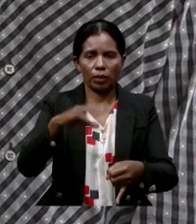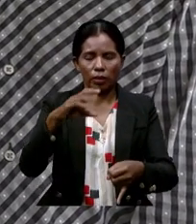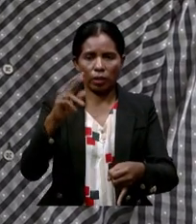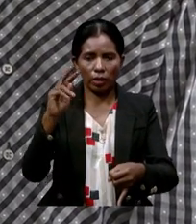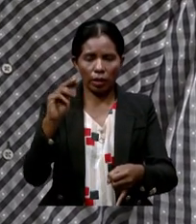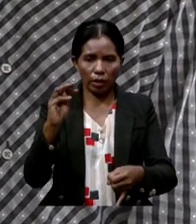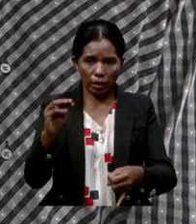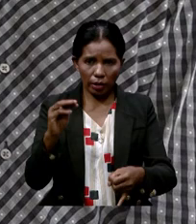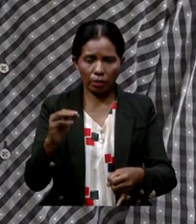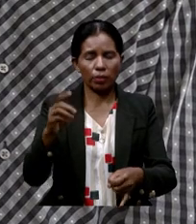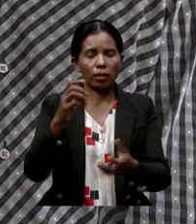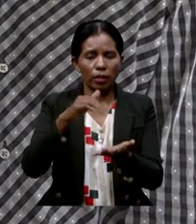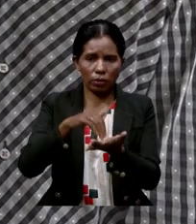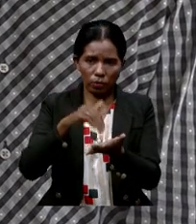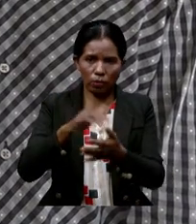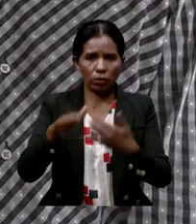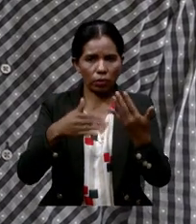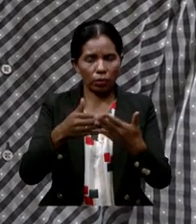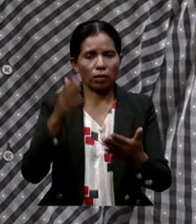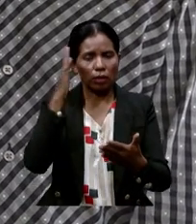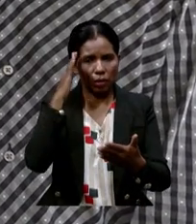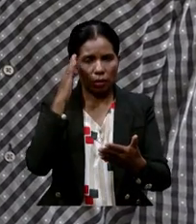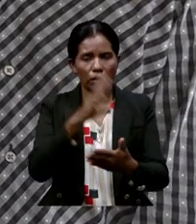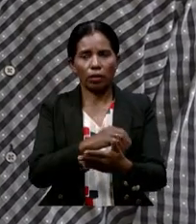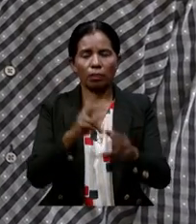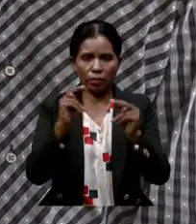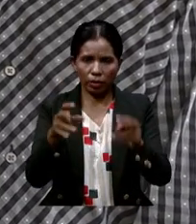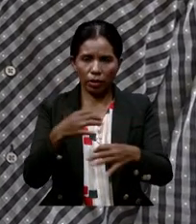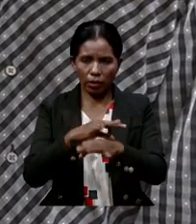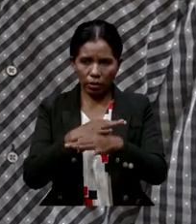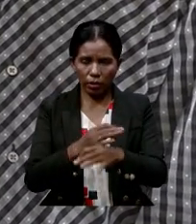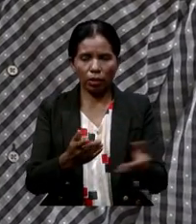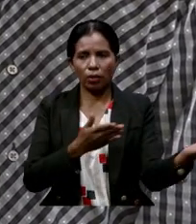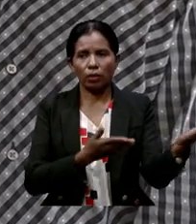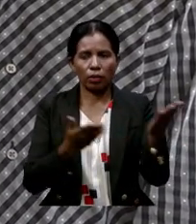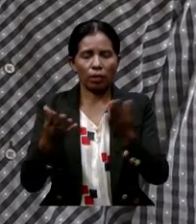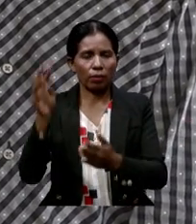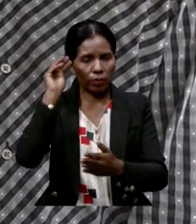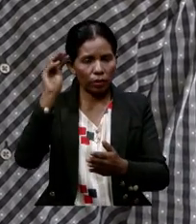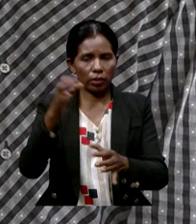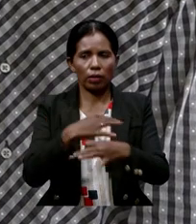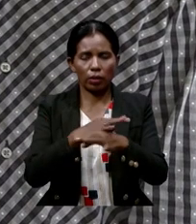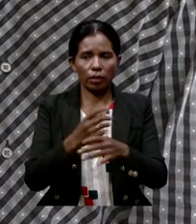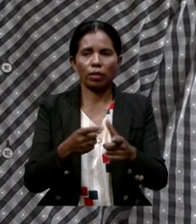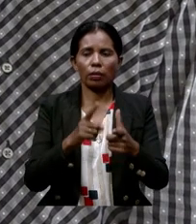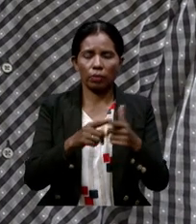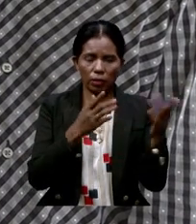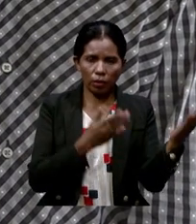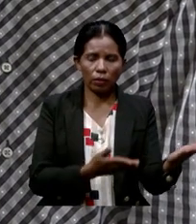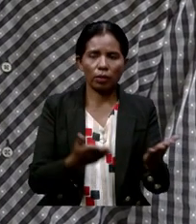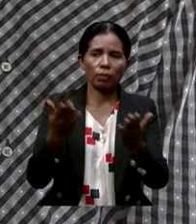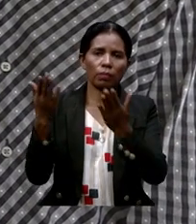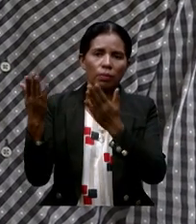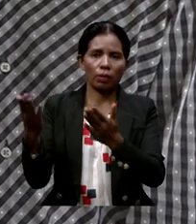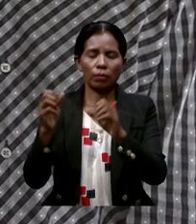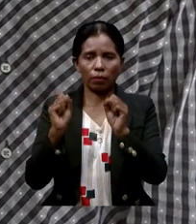análise isto ro tu boto tu losona se la boa palo precisa hadia liur pelo palo meu ministério relevante hadia depois do ribama coin